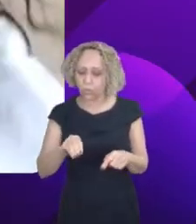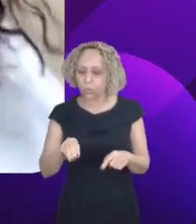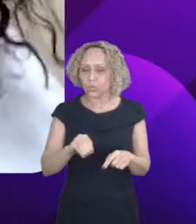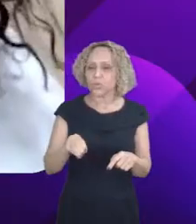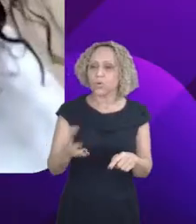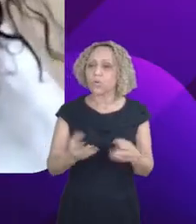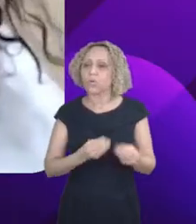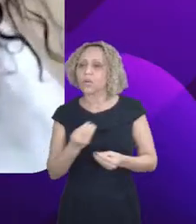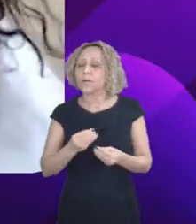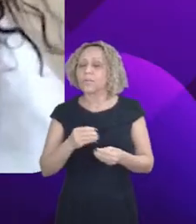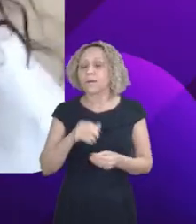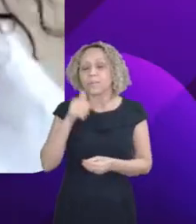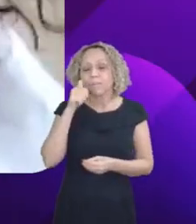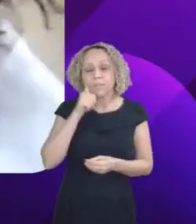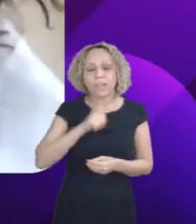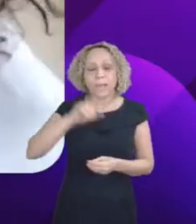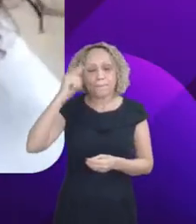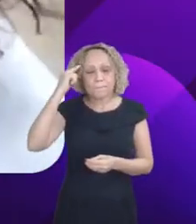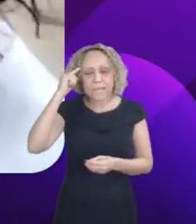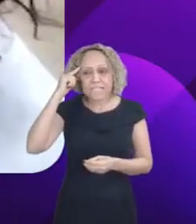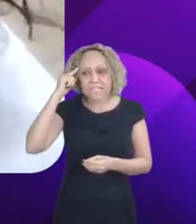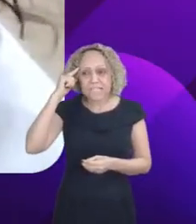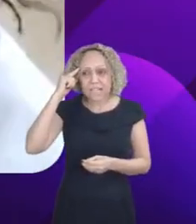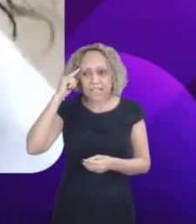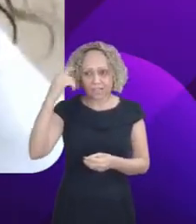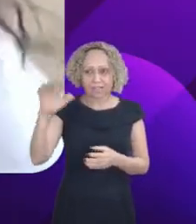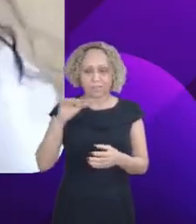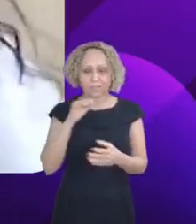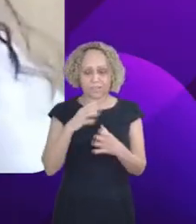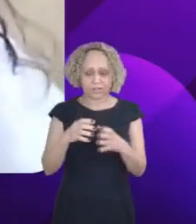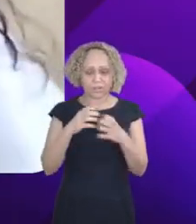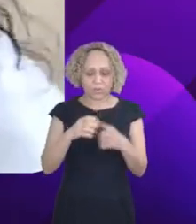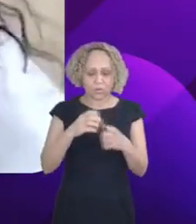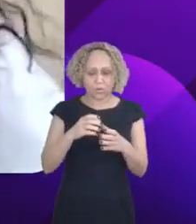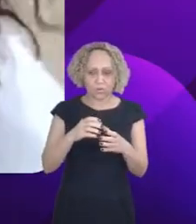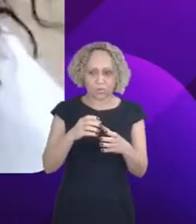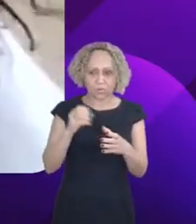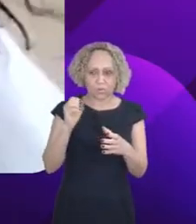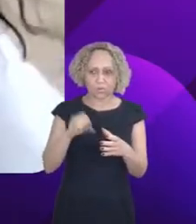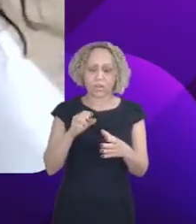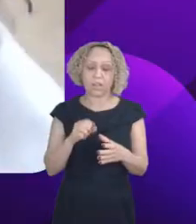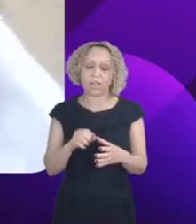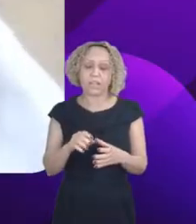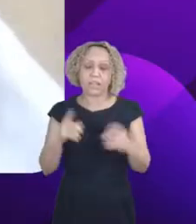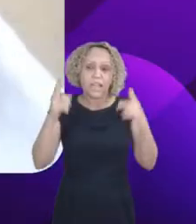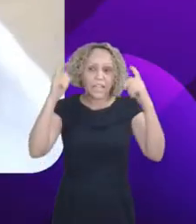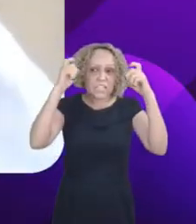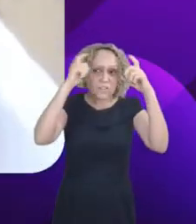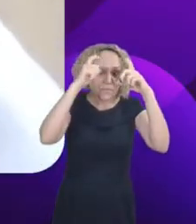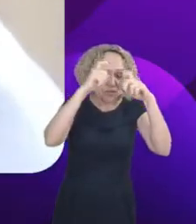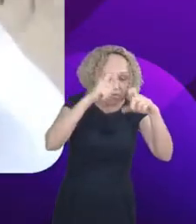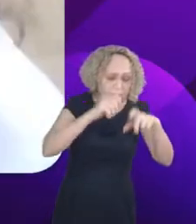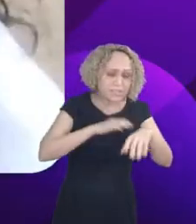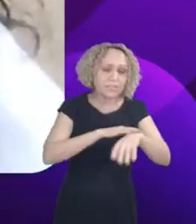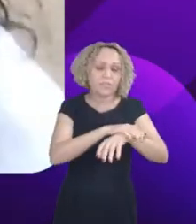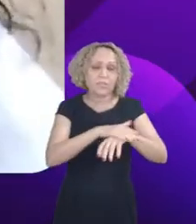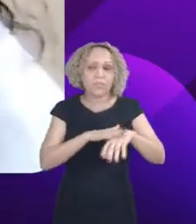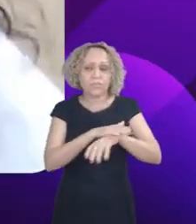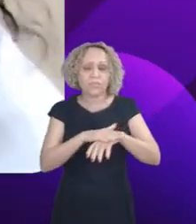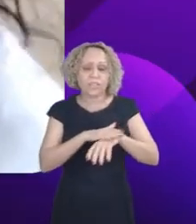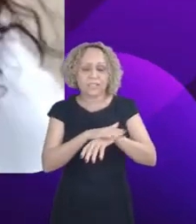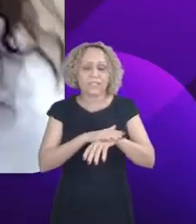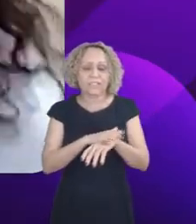Referência e Atendimento à Mulher, enfim. É um jogo didático, divertido, porque é muito difícil conversar sobre dores com alguém que já sofre tantas